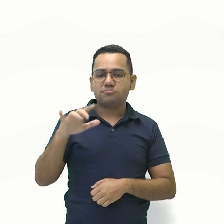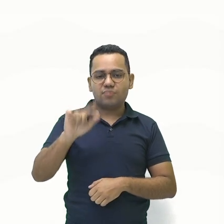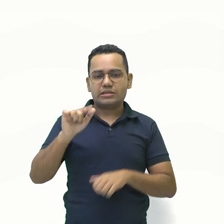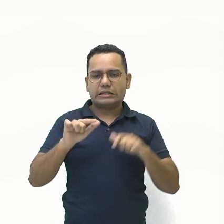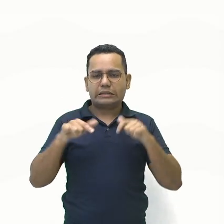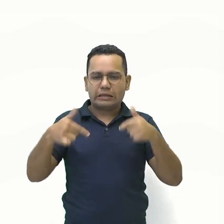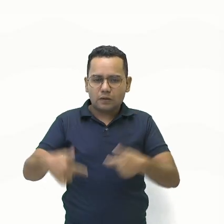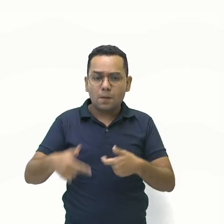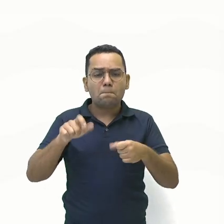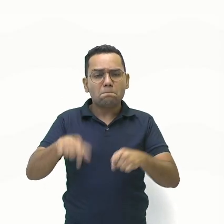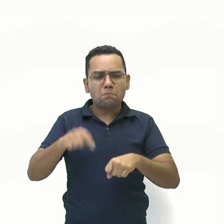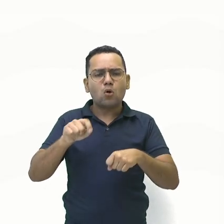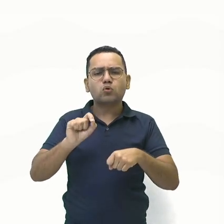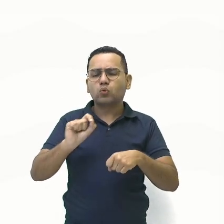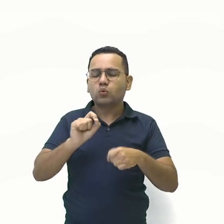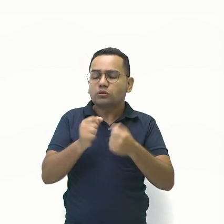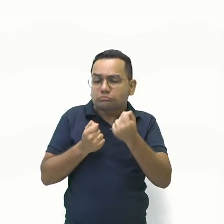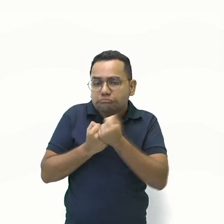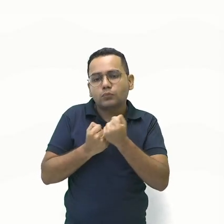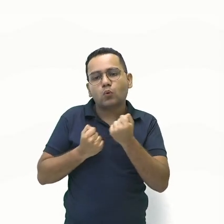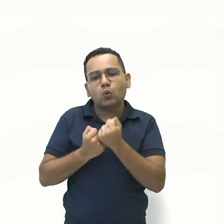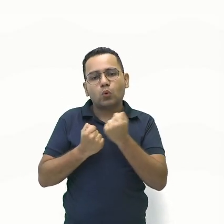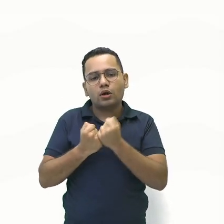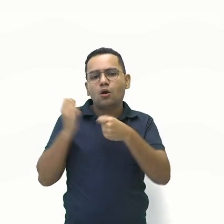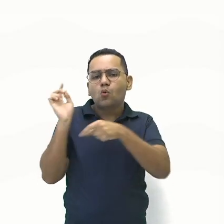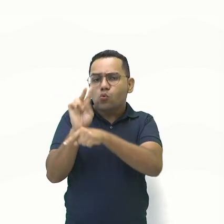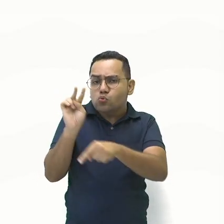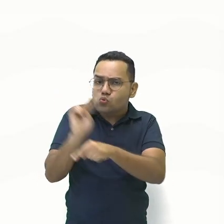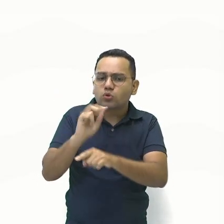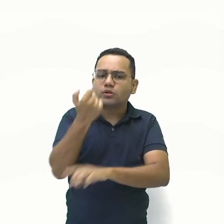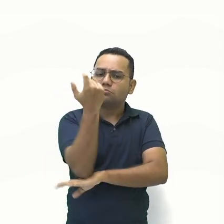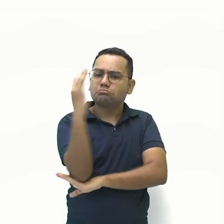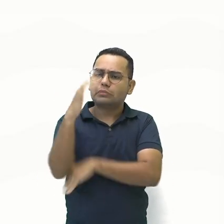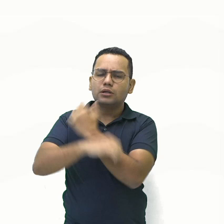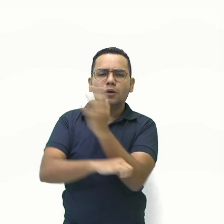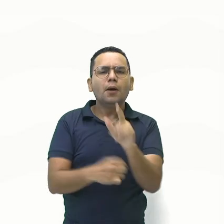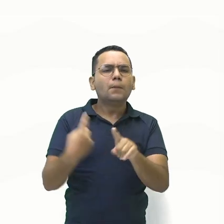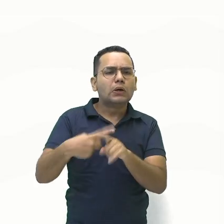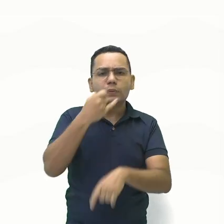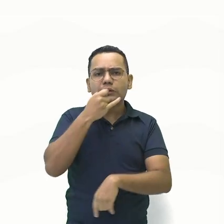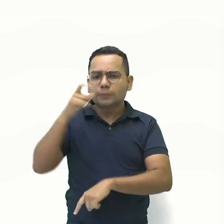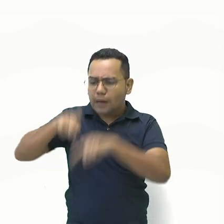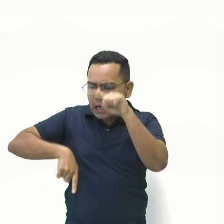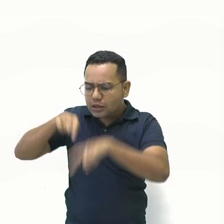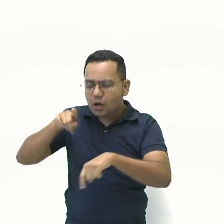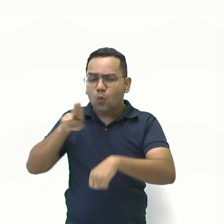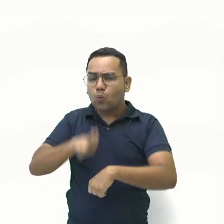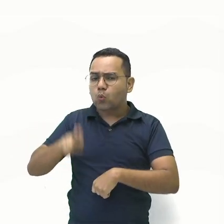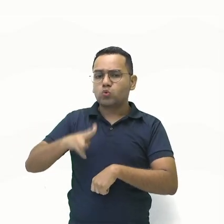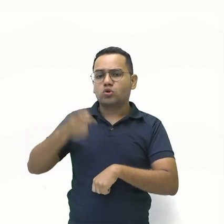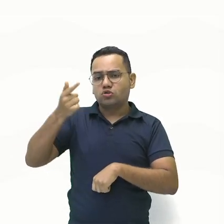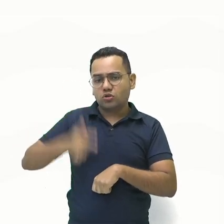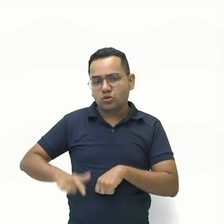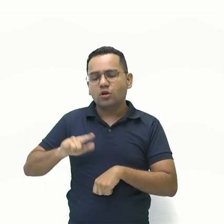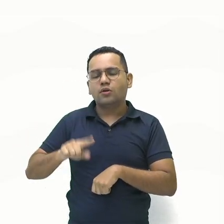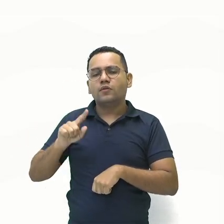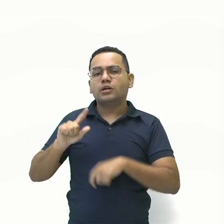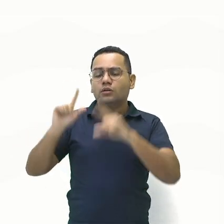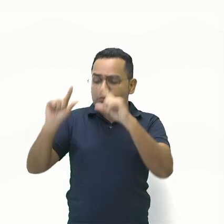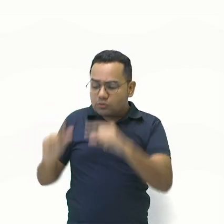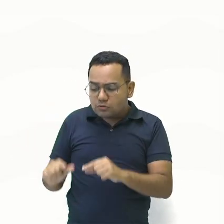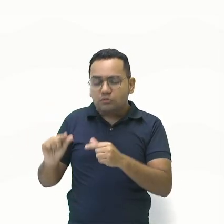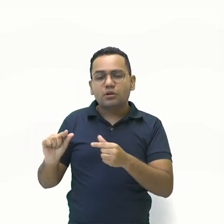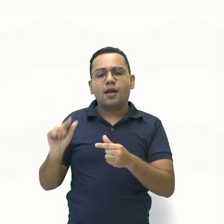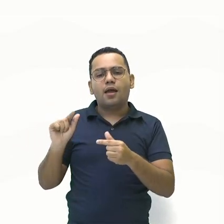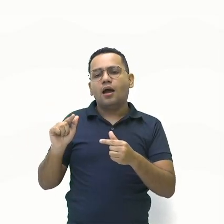esses programas contribuindo para a preservação dos recursos naturais, porque se a gente reutiliza esse material, a gente vai diminuir a quantidade de